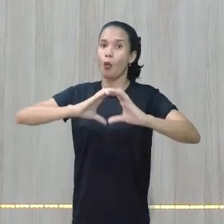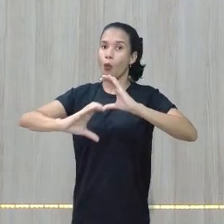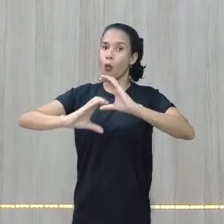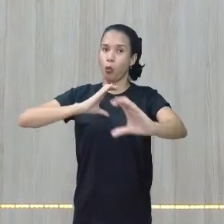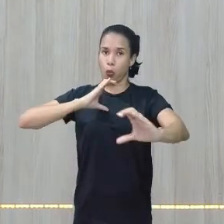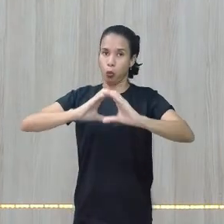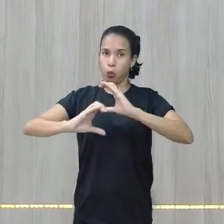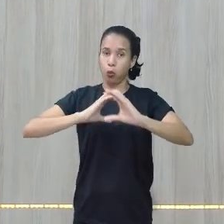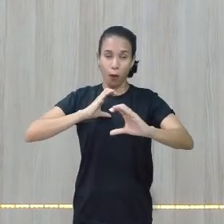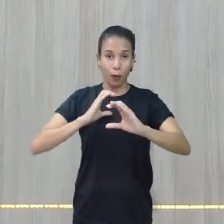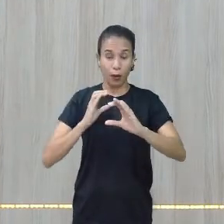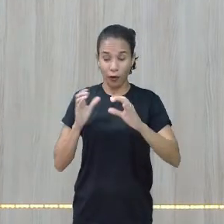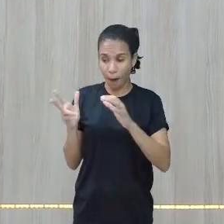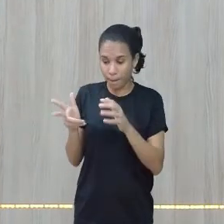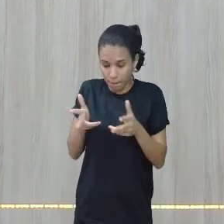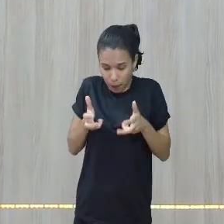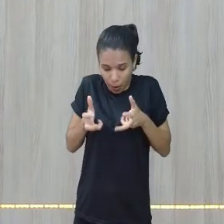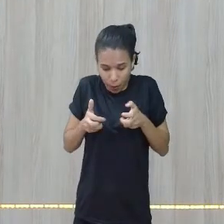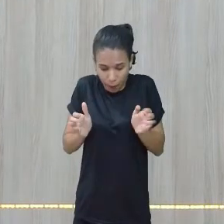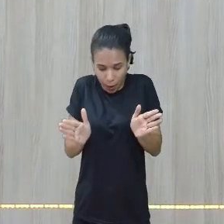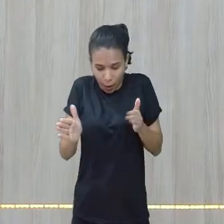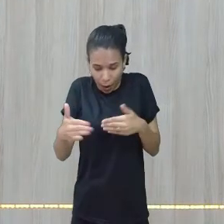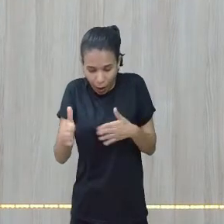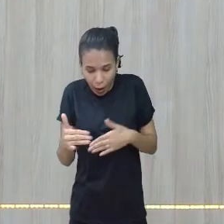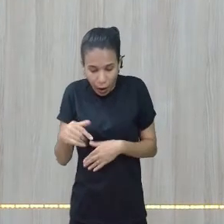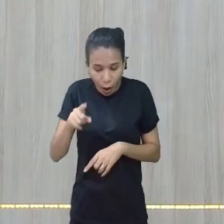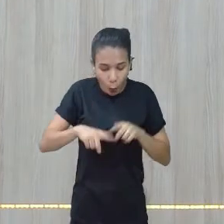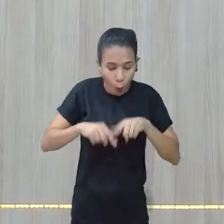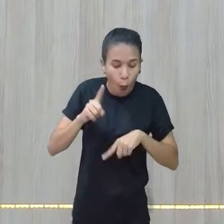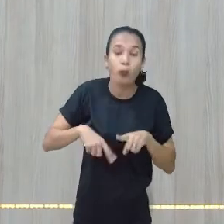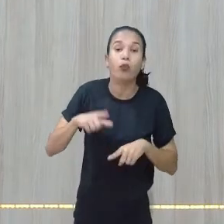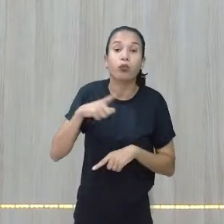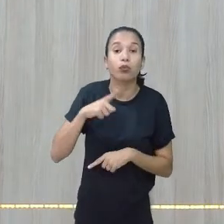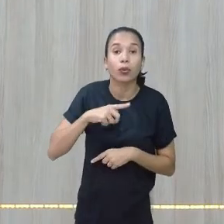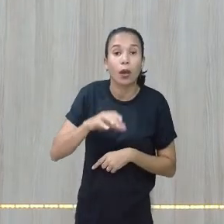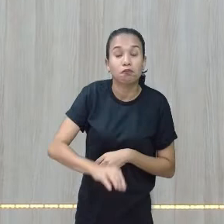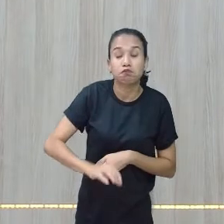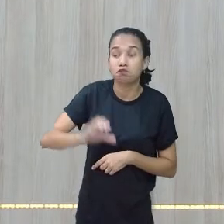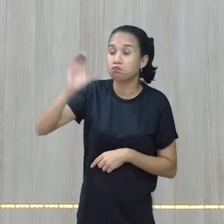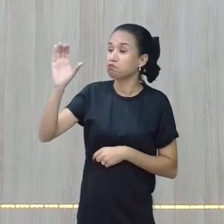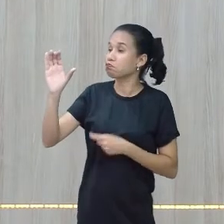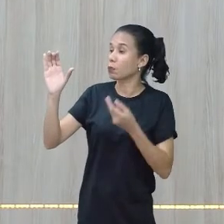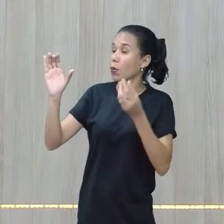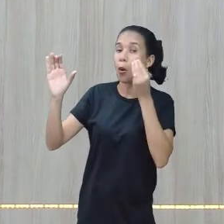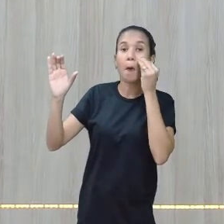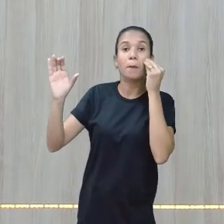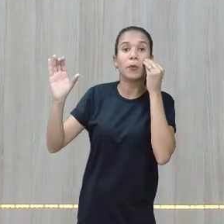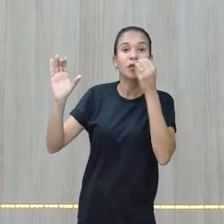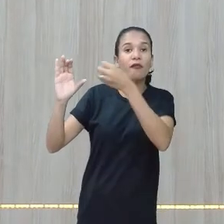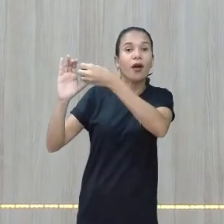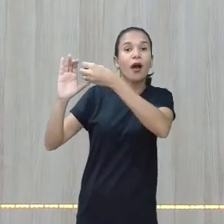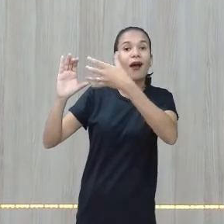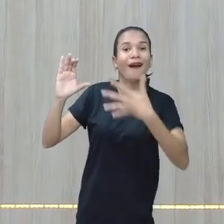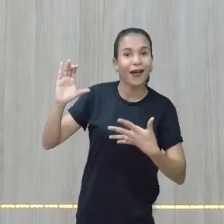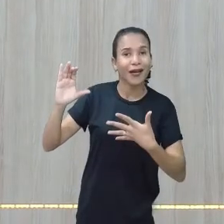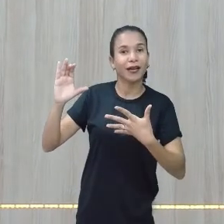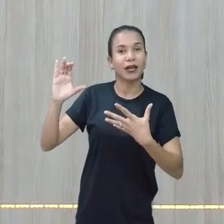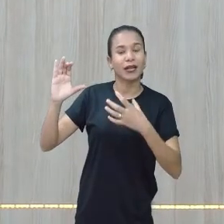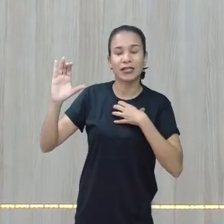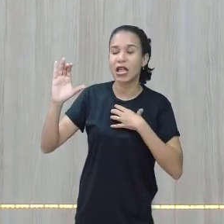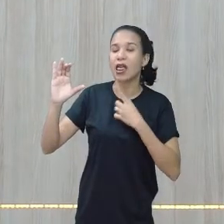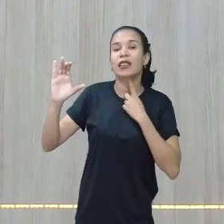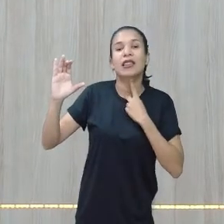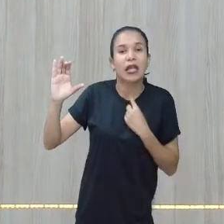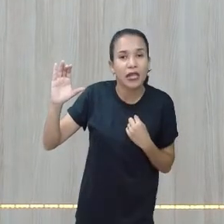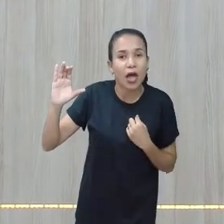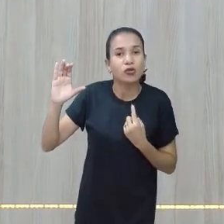vai perceber os elementos que estão na caixa de estimulação, ele vai identificar características desses elementos e ele vai sentir o